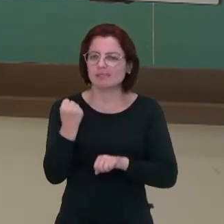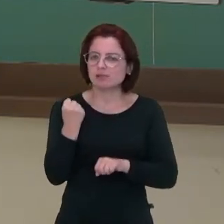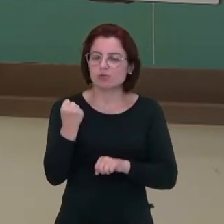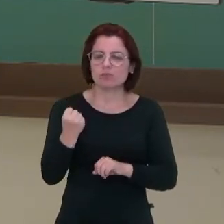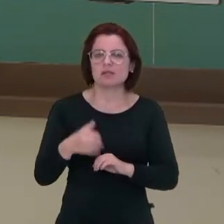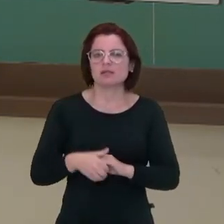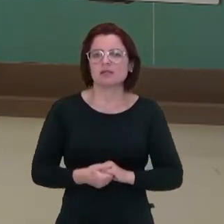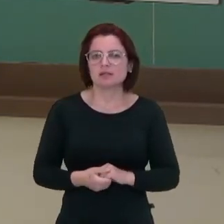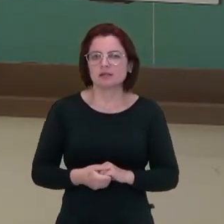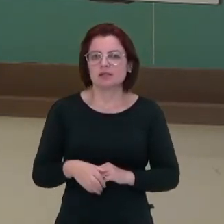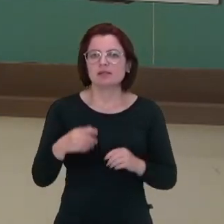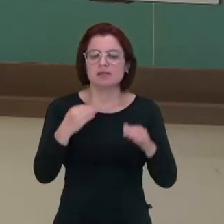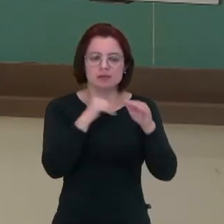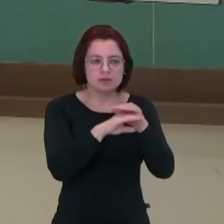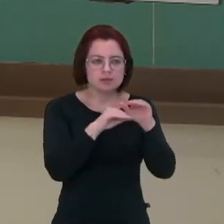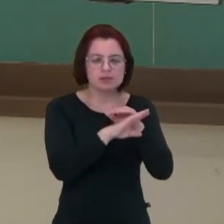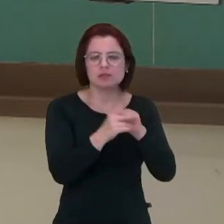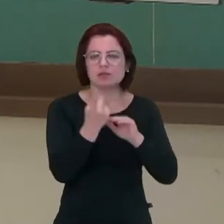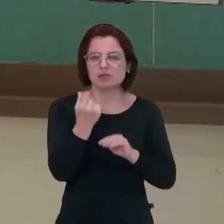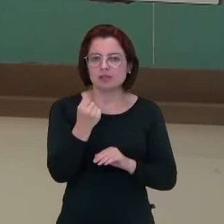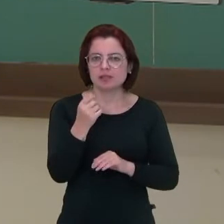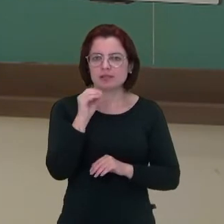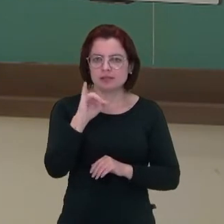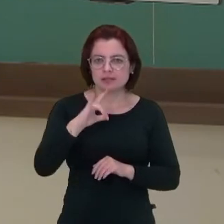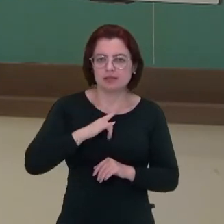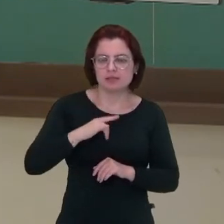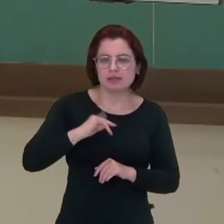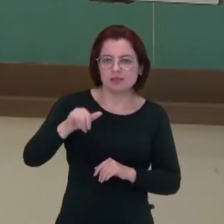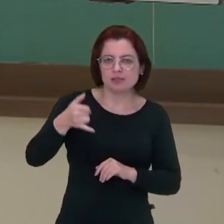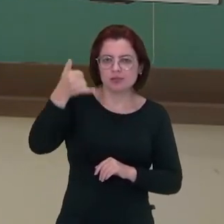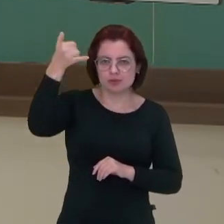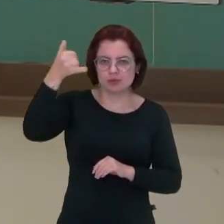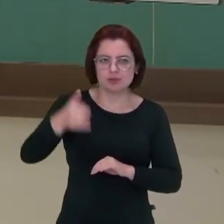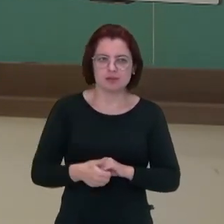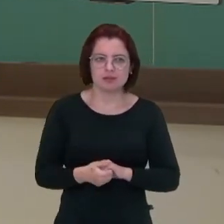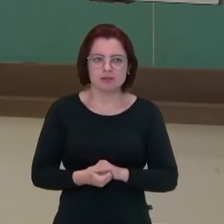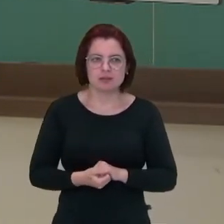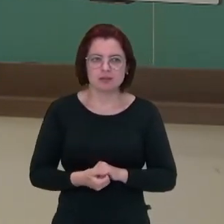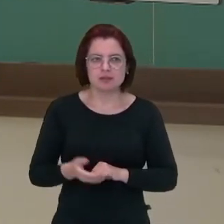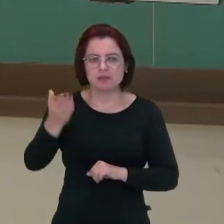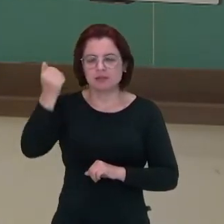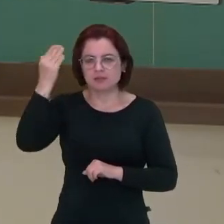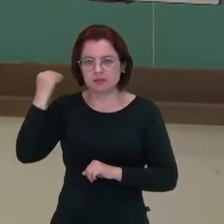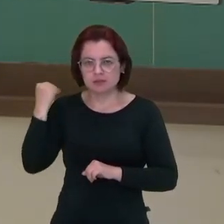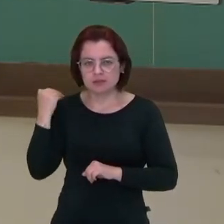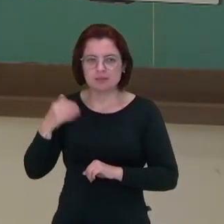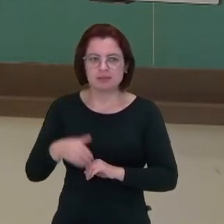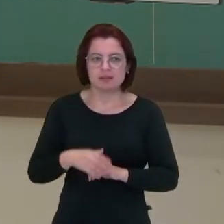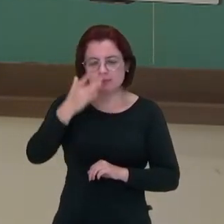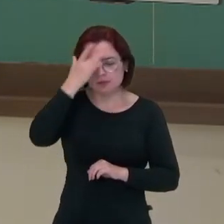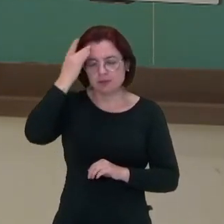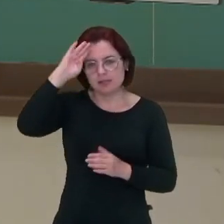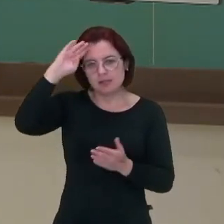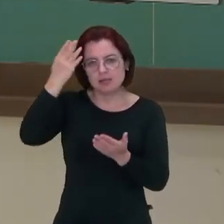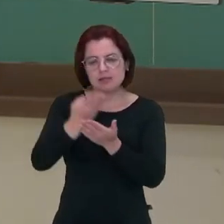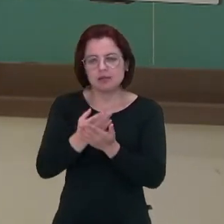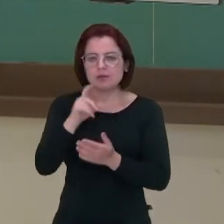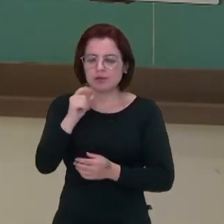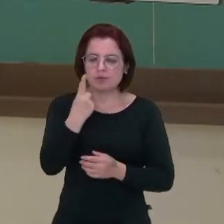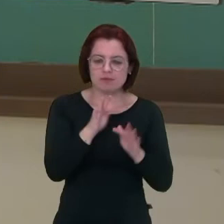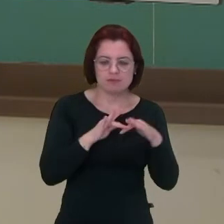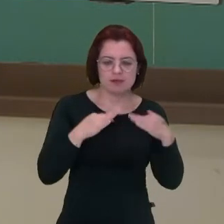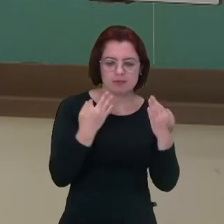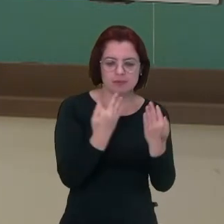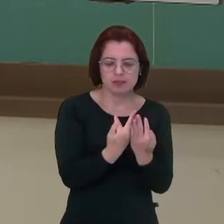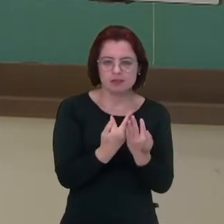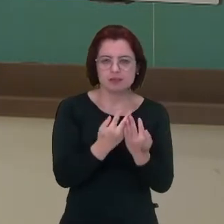e aplicando aonde tem mais rentabilidade. Antigamente se acreditava que uma